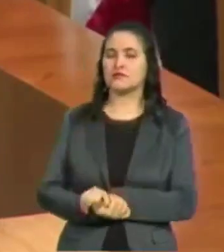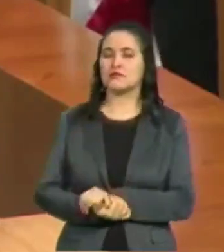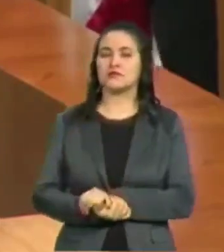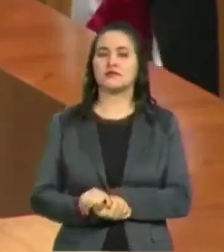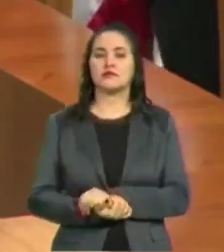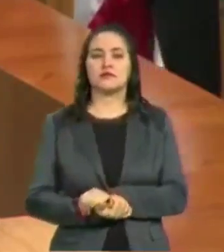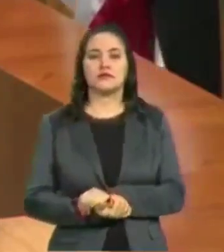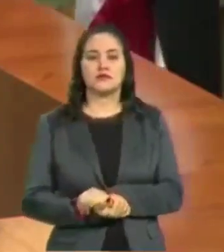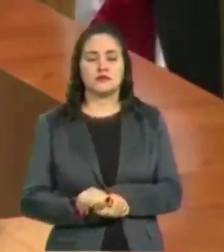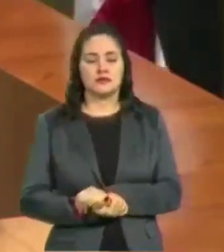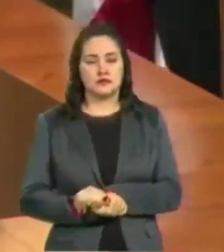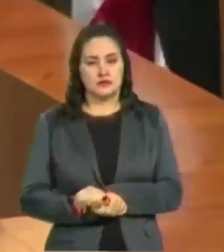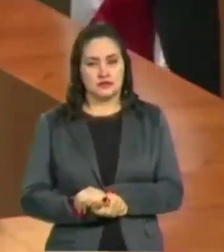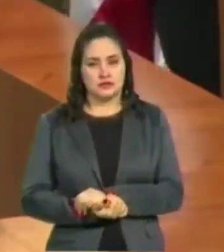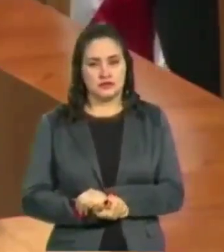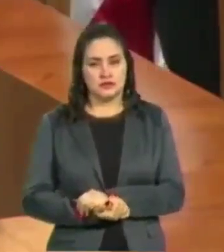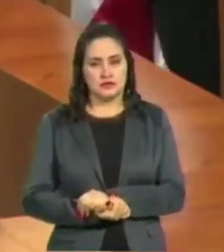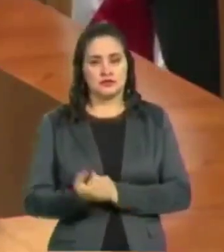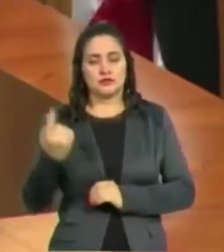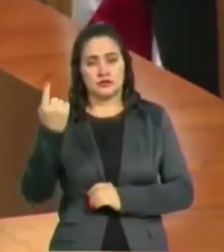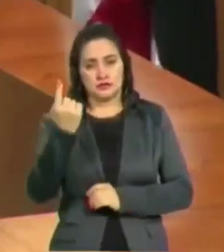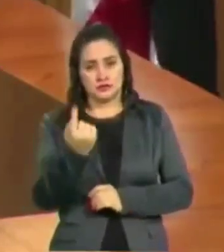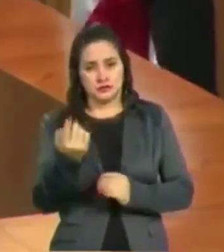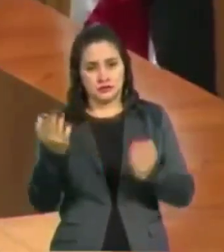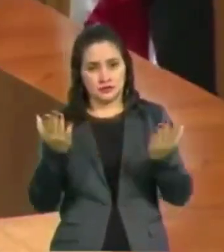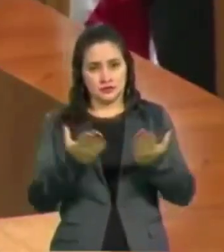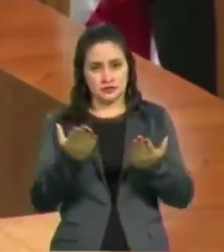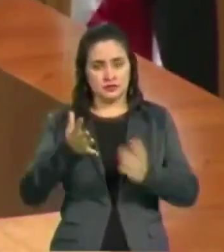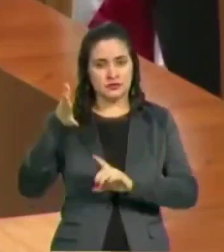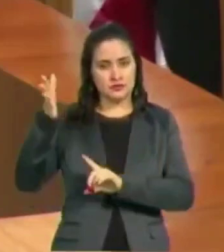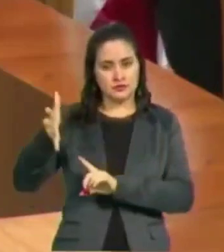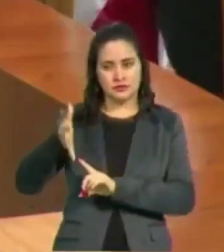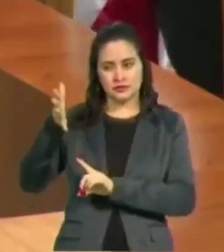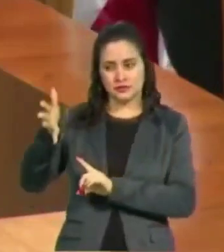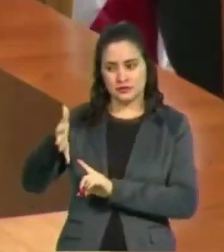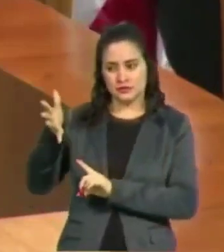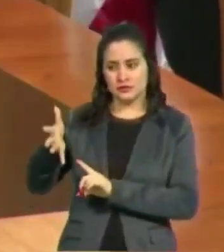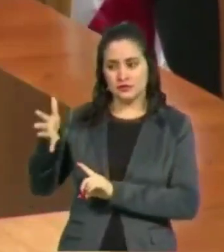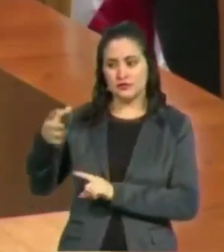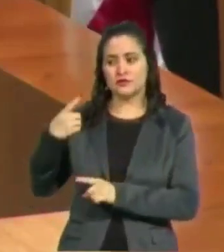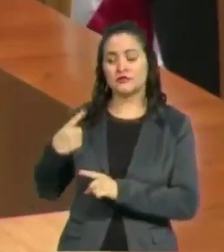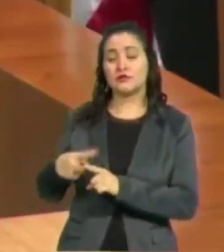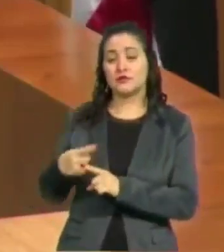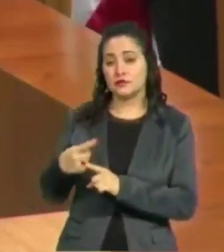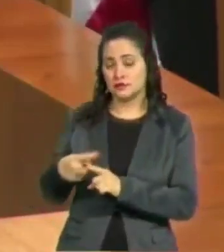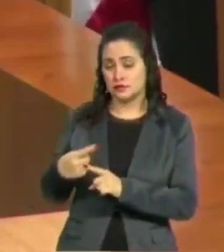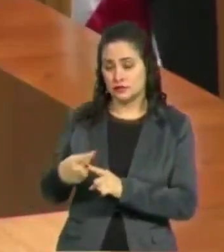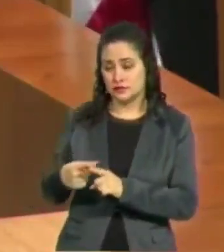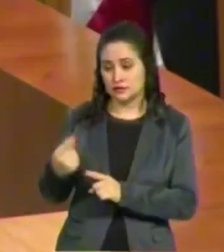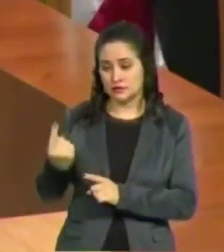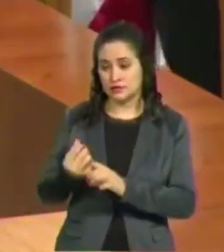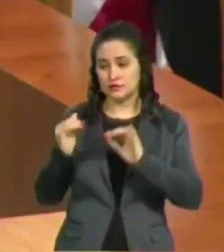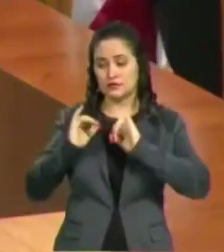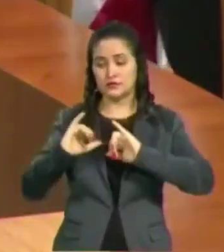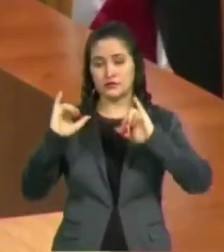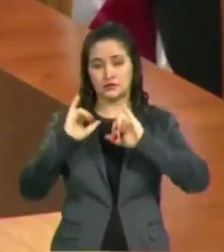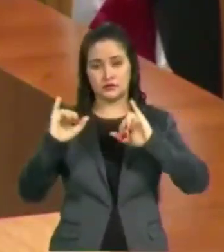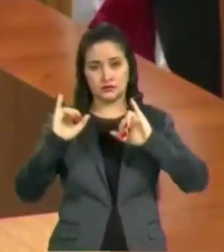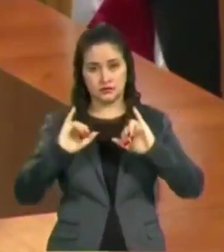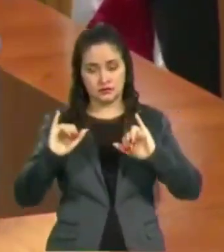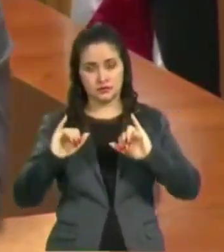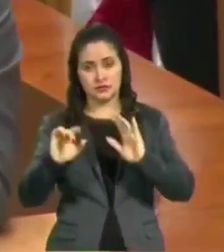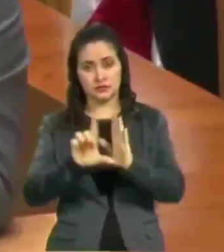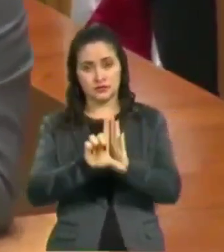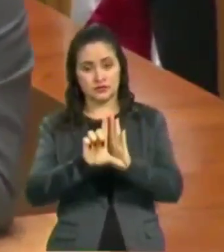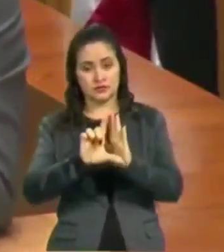Presidente, o que me traz hoje a esta tribuna é para comentar uma lei de minha